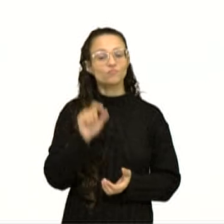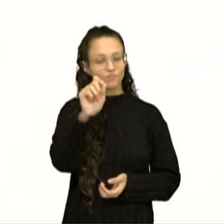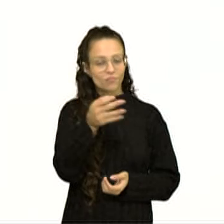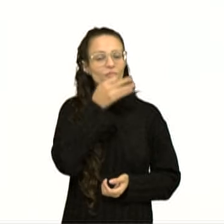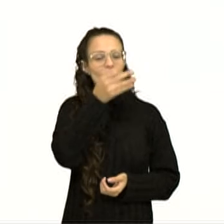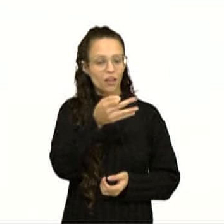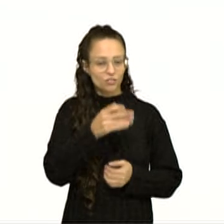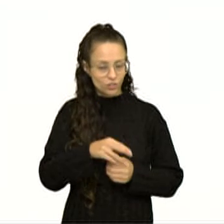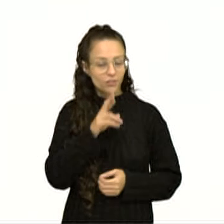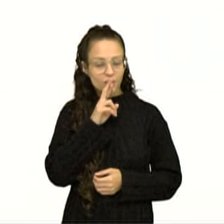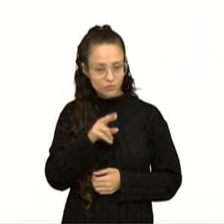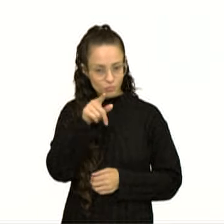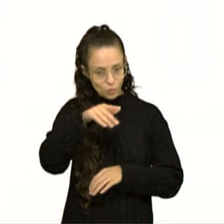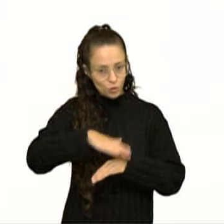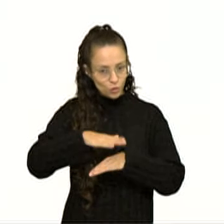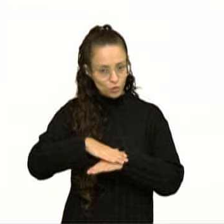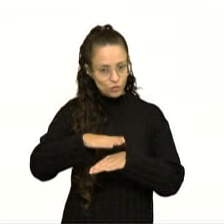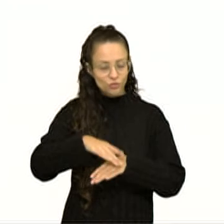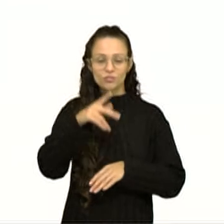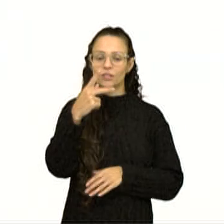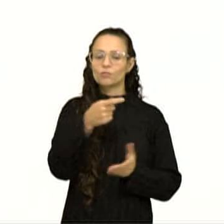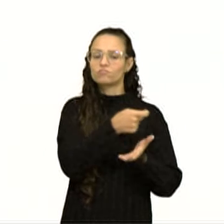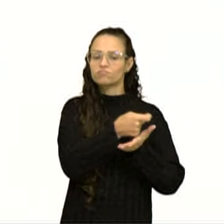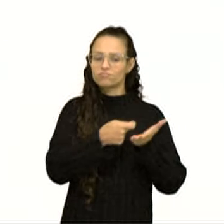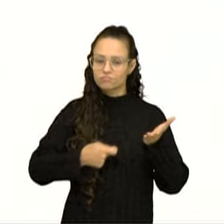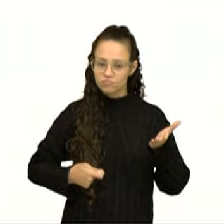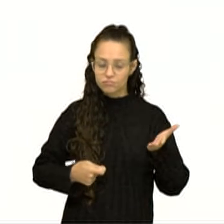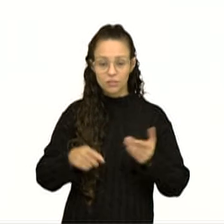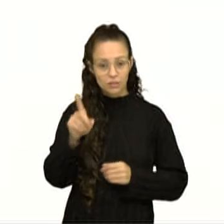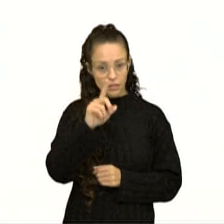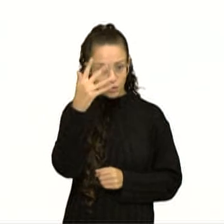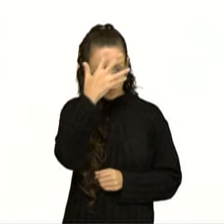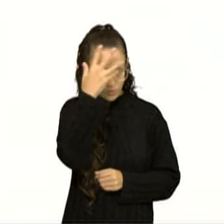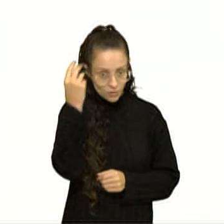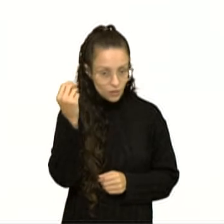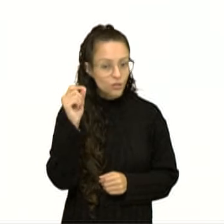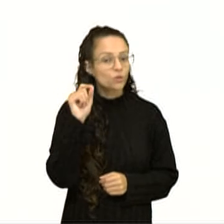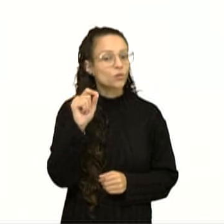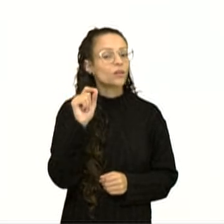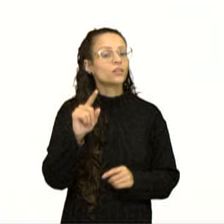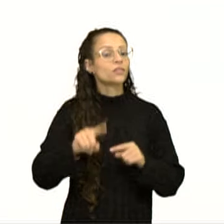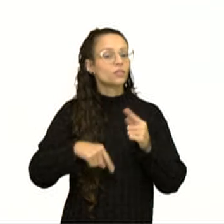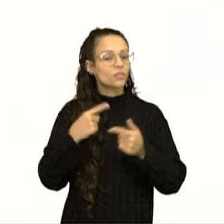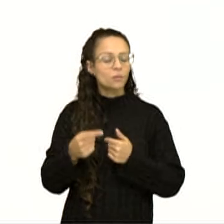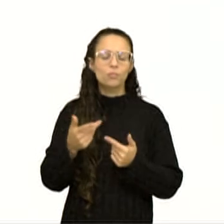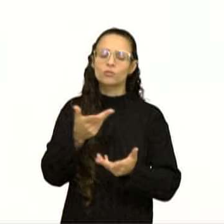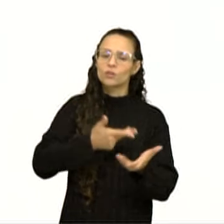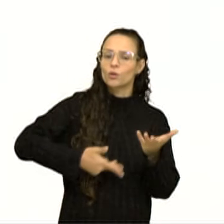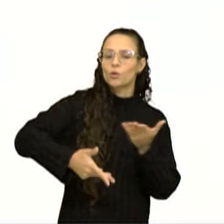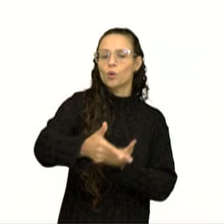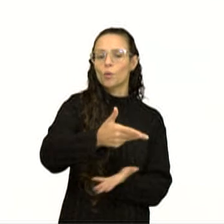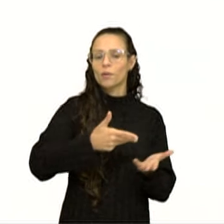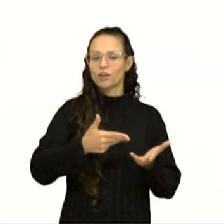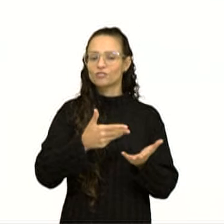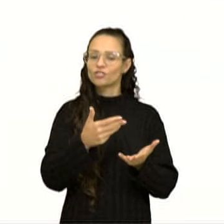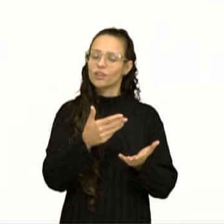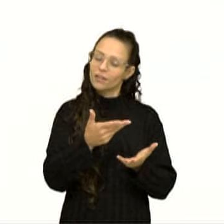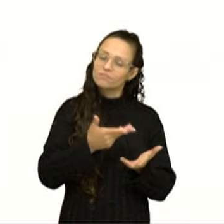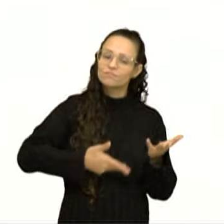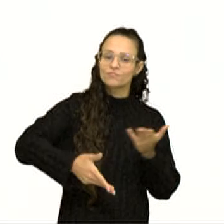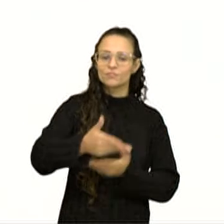você acha? Responda aí com as suas palavras. Não esquece, é claro, depois, né, de compartilhar,